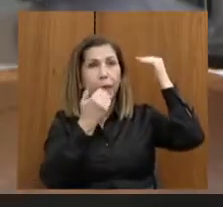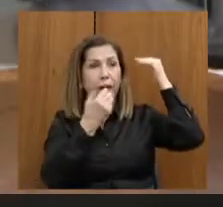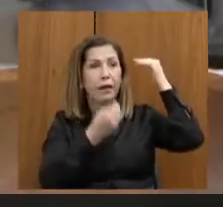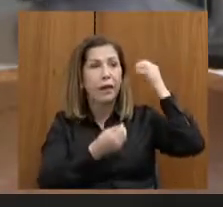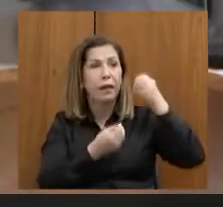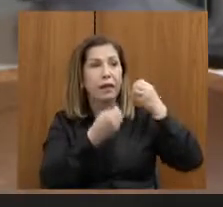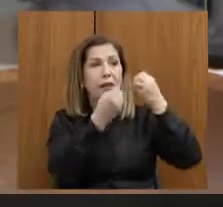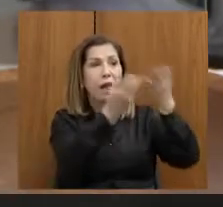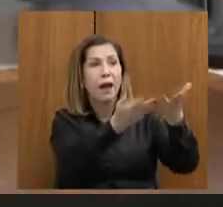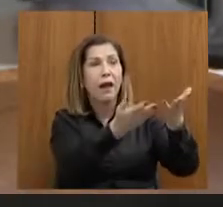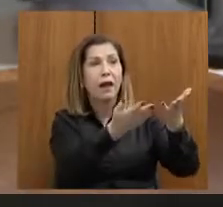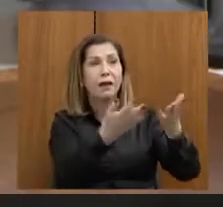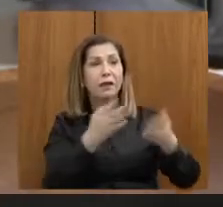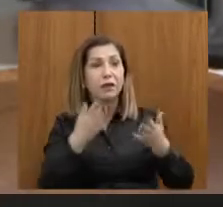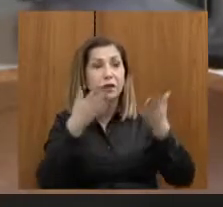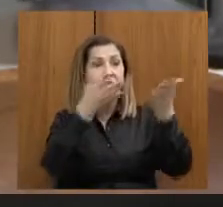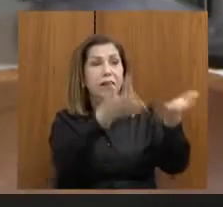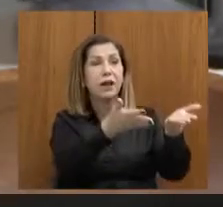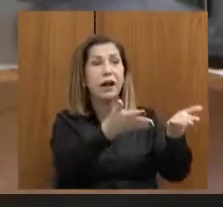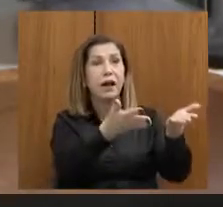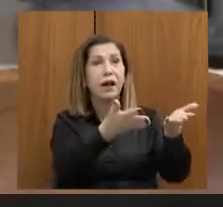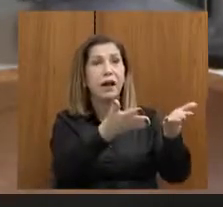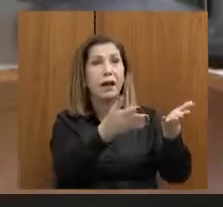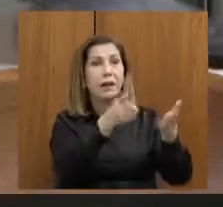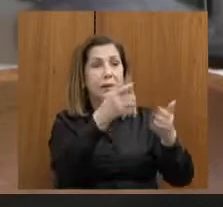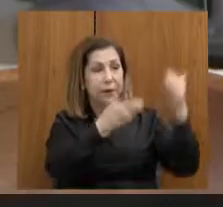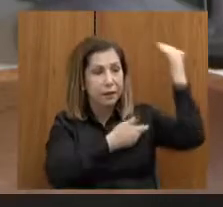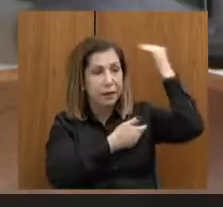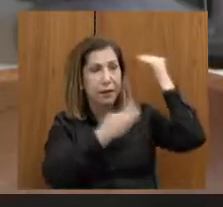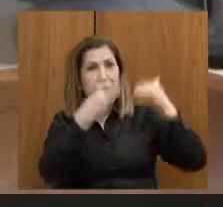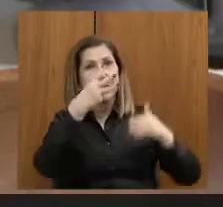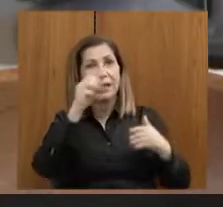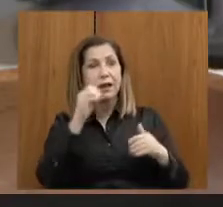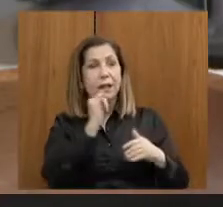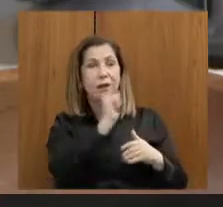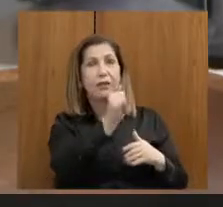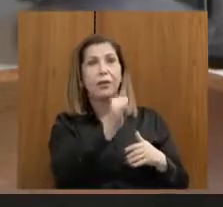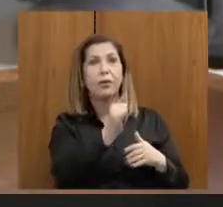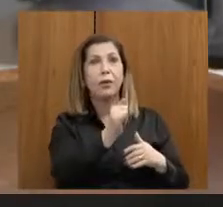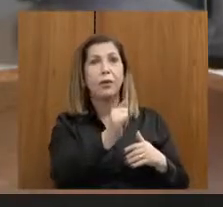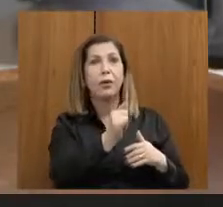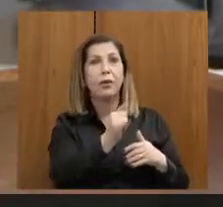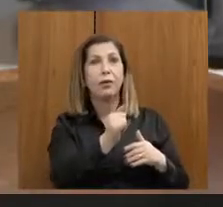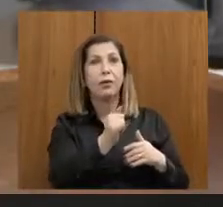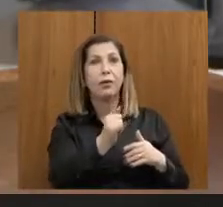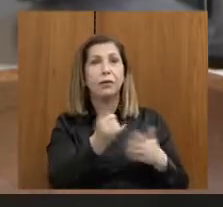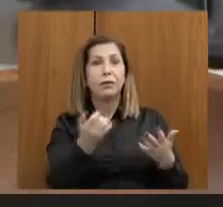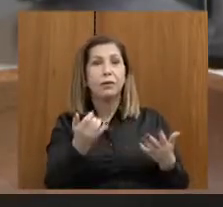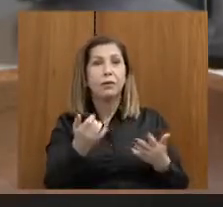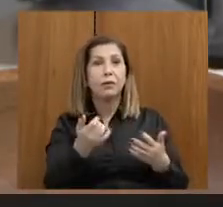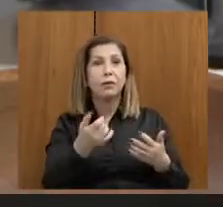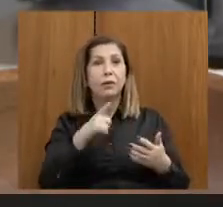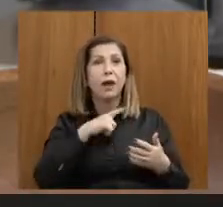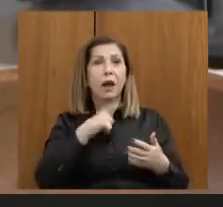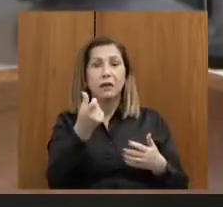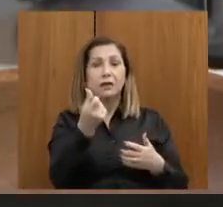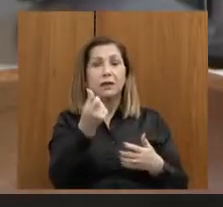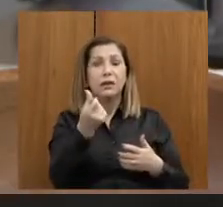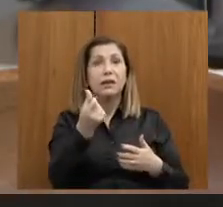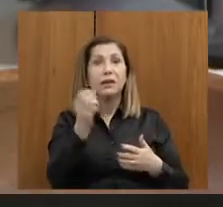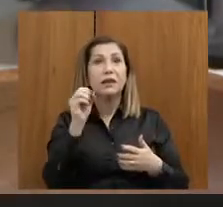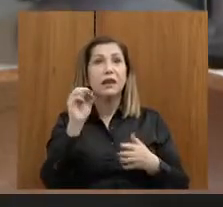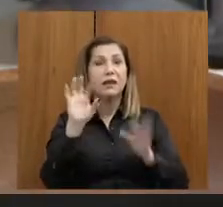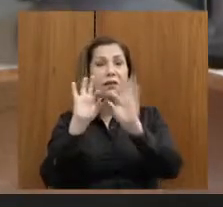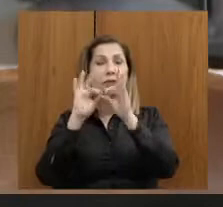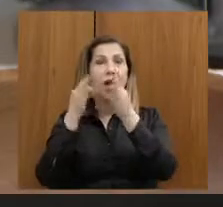mandar por humanos quando chega as frutas cesta básica porque foi o que a gente informou né Nós estamos com 60 famílias lá